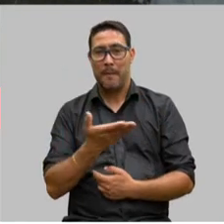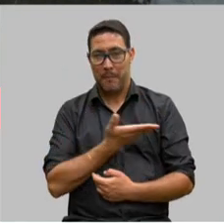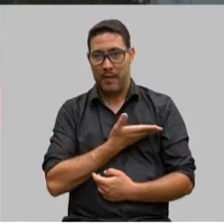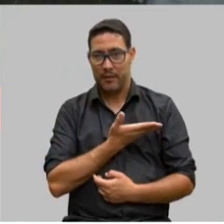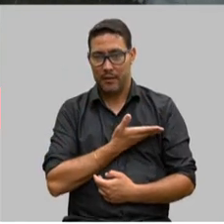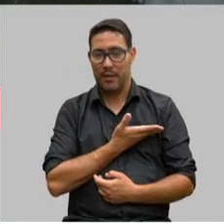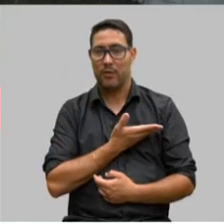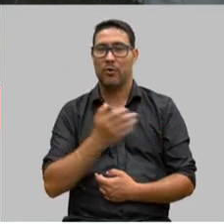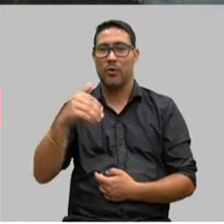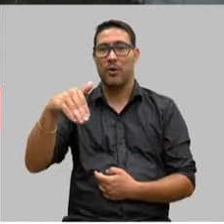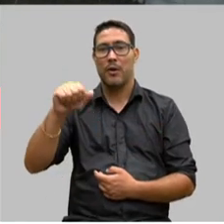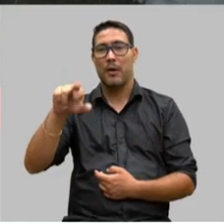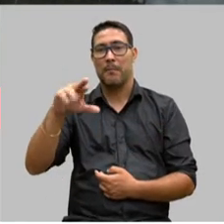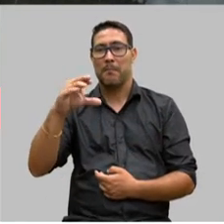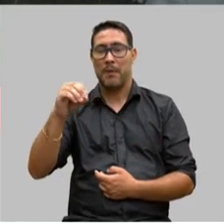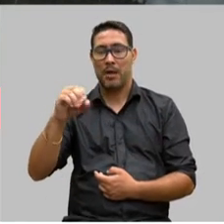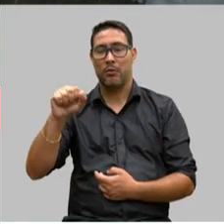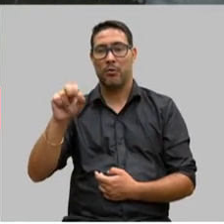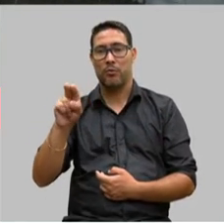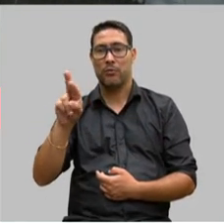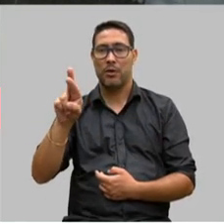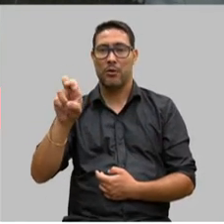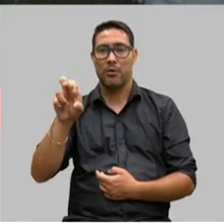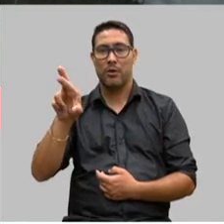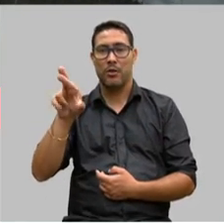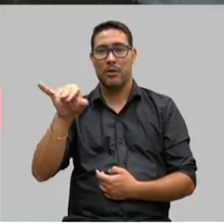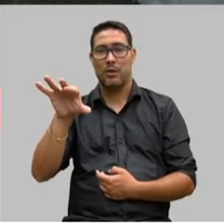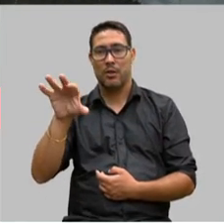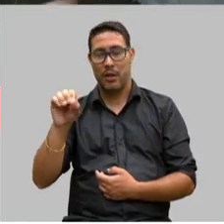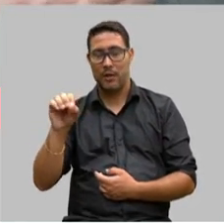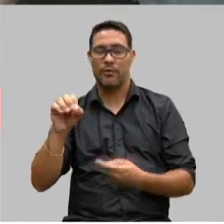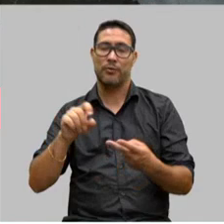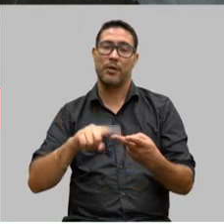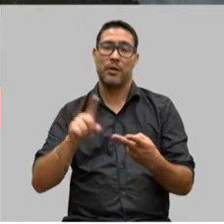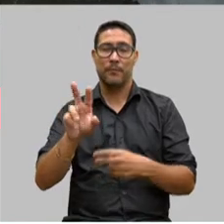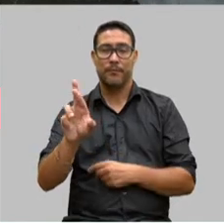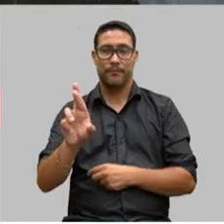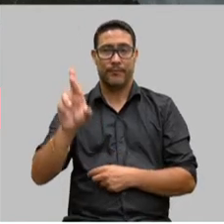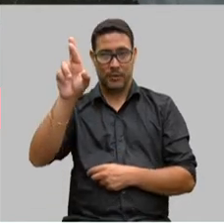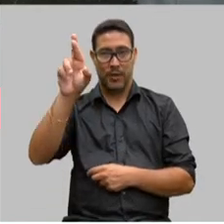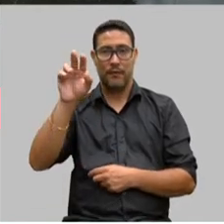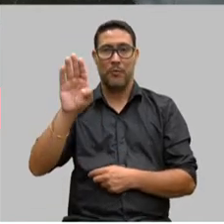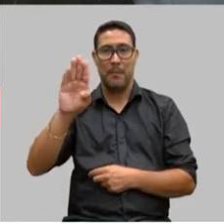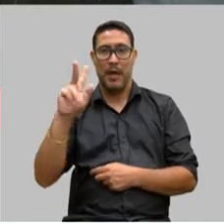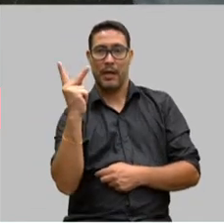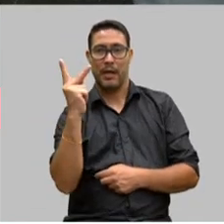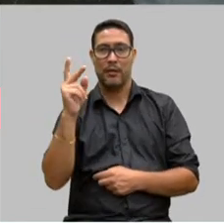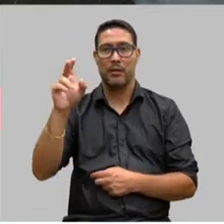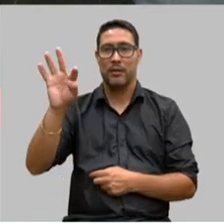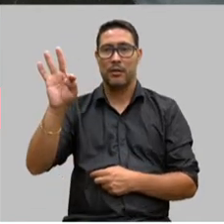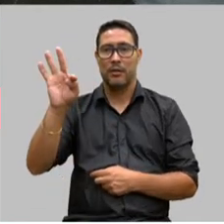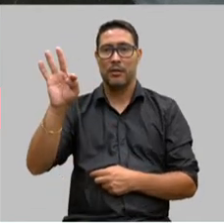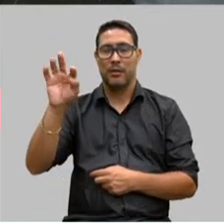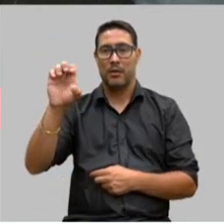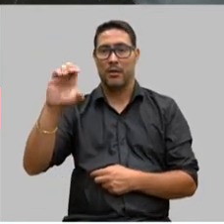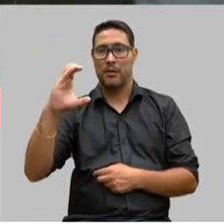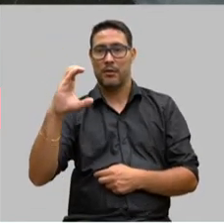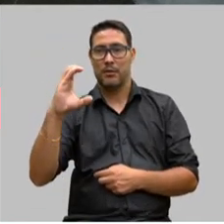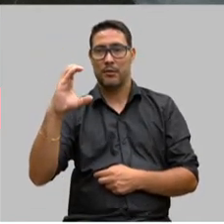Croco, diretor-presidente do Parque Tecnológico de Belo Horizonte, BHTEC, para que se faça também sua participação no